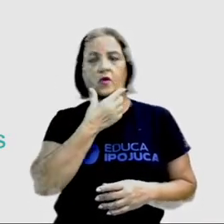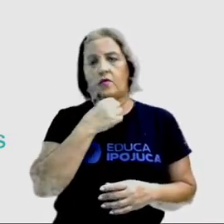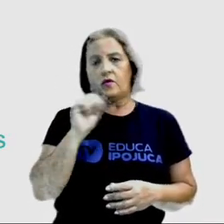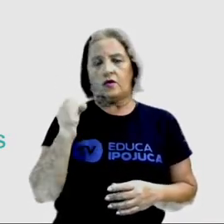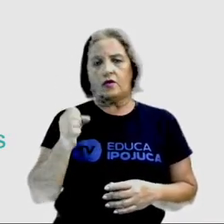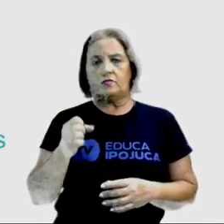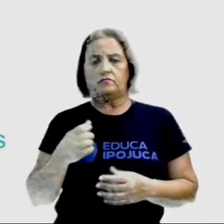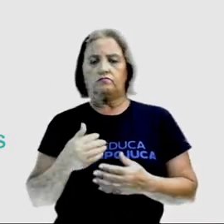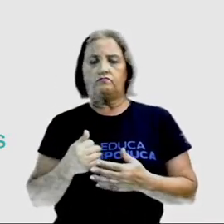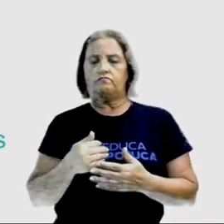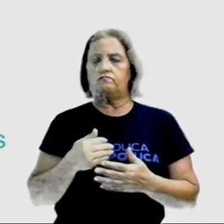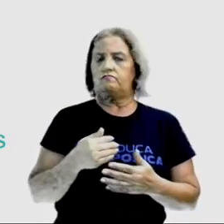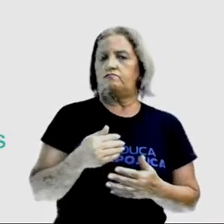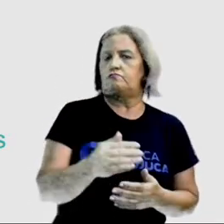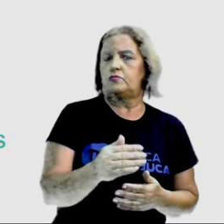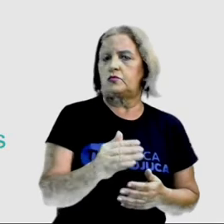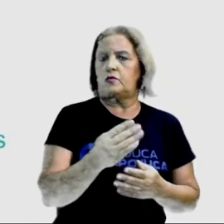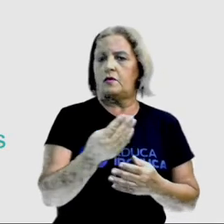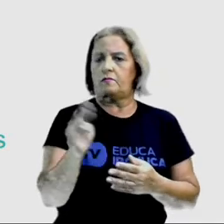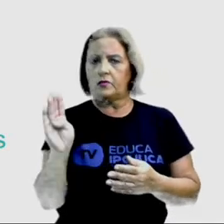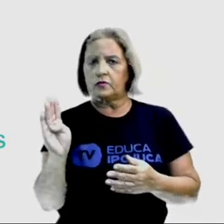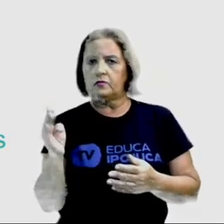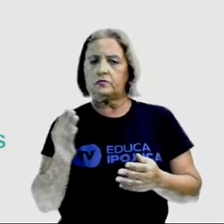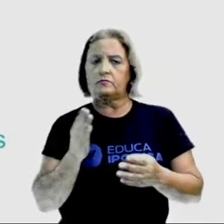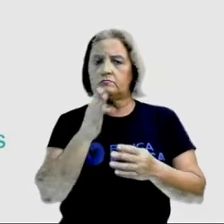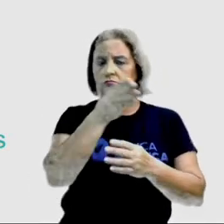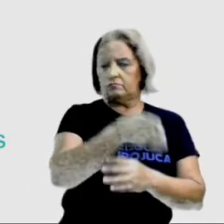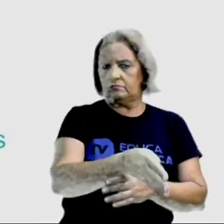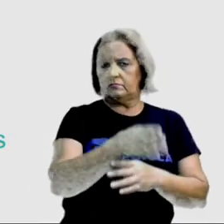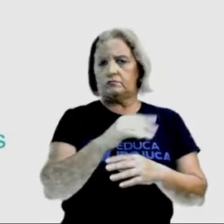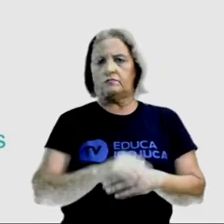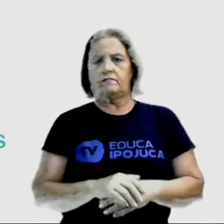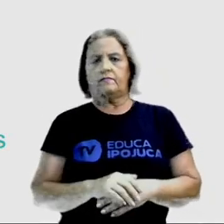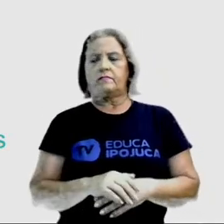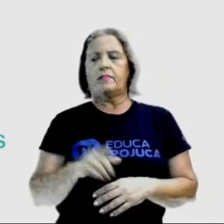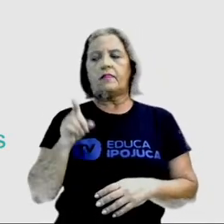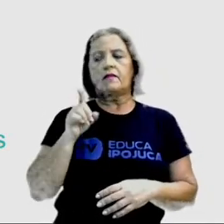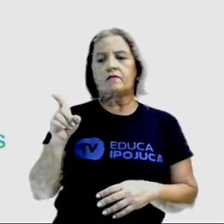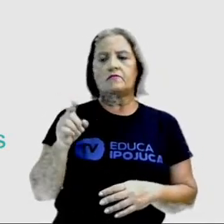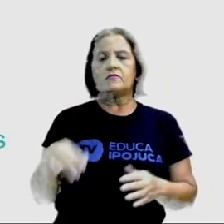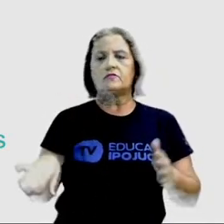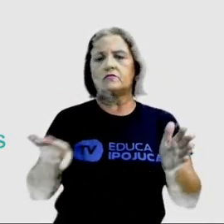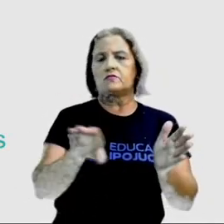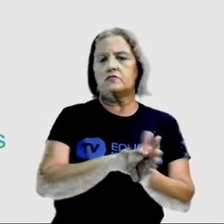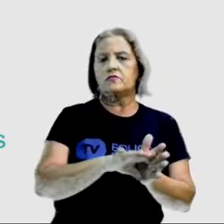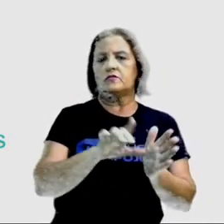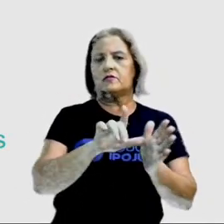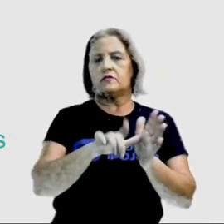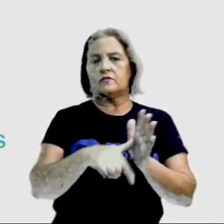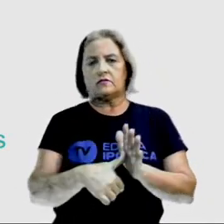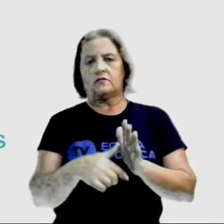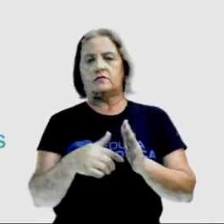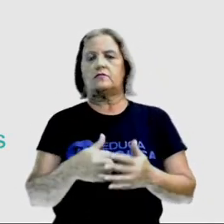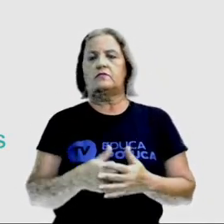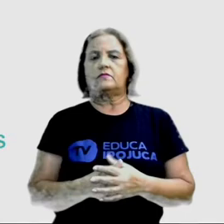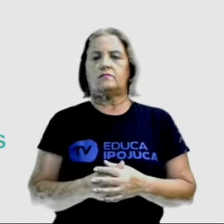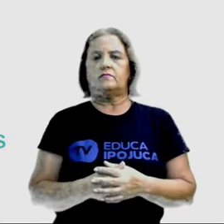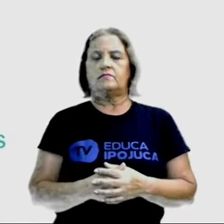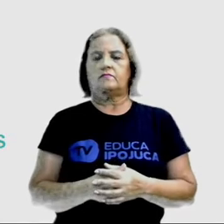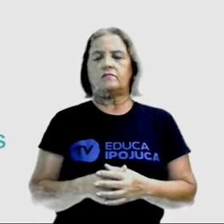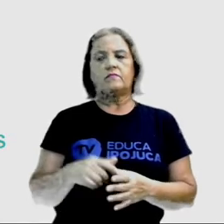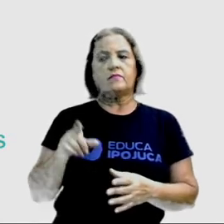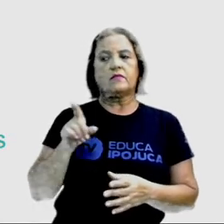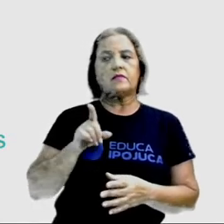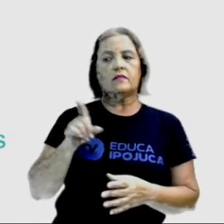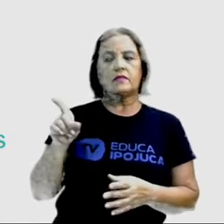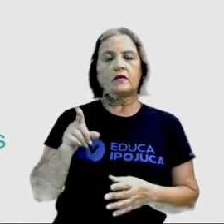Do you arrive late? Você chega atrasado? Does she kiss her grandma before leaving? Ela beija a